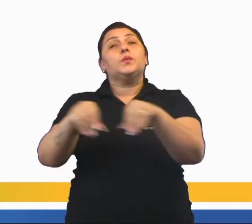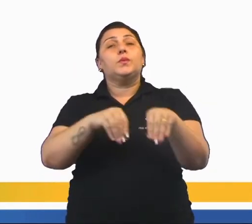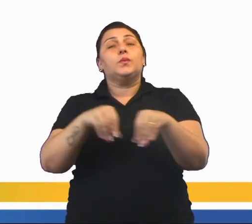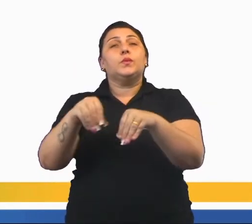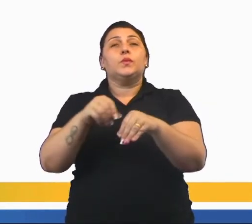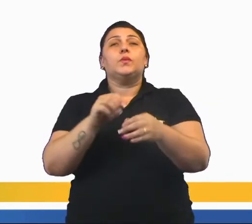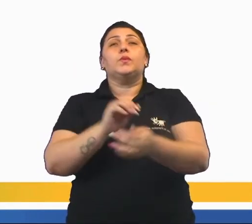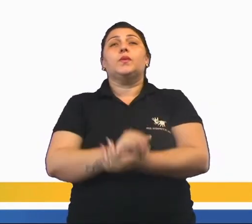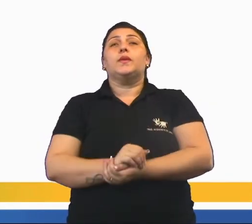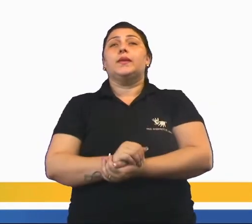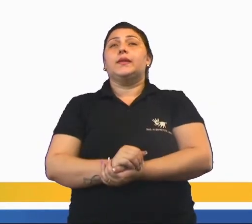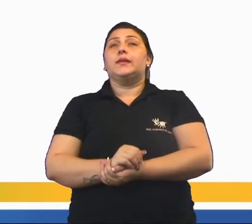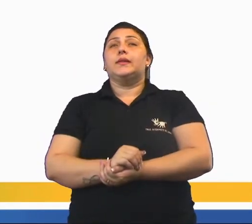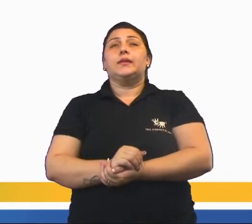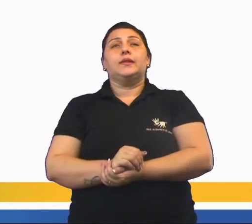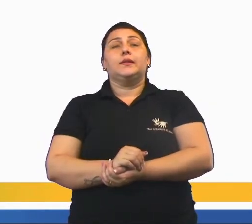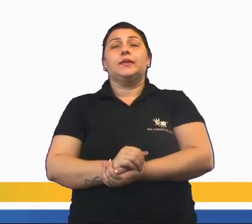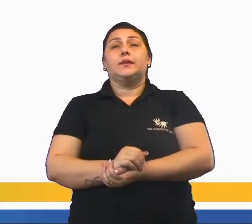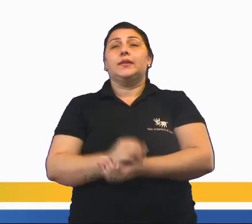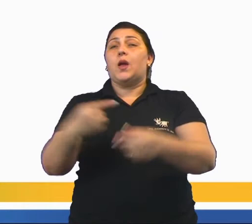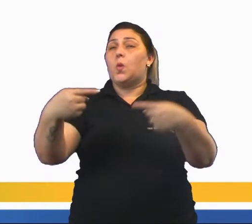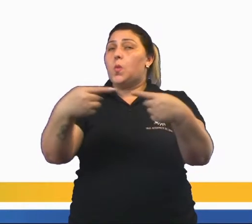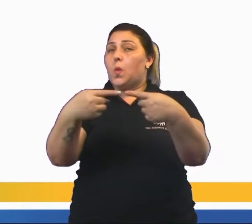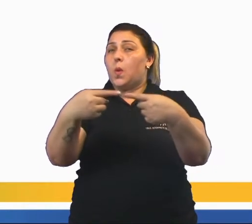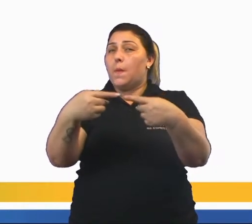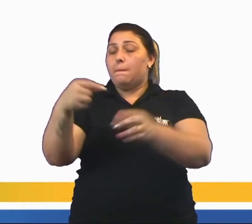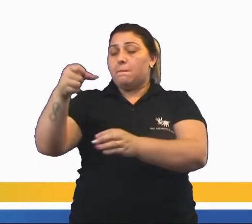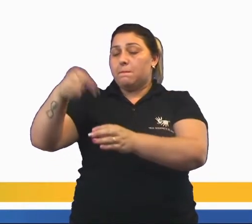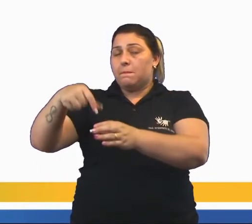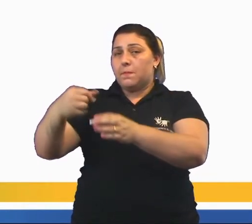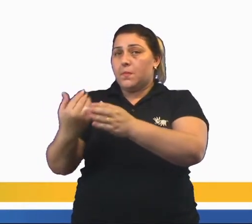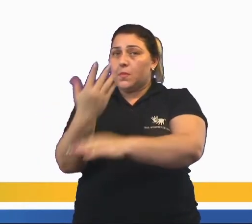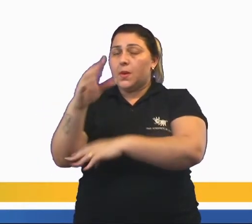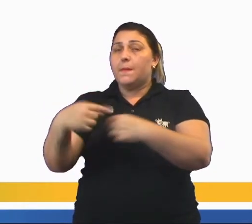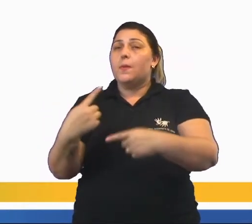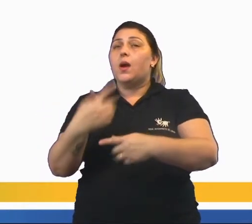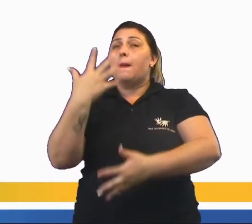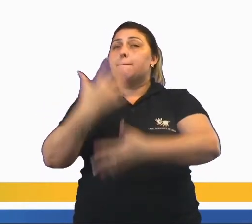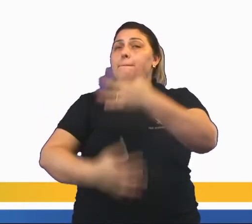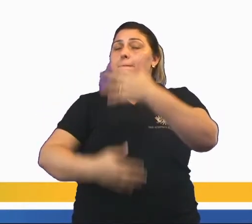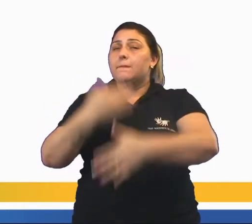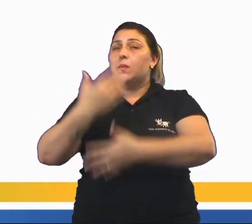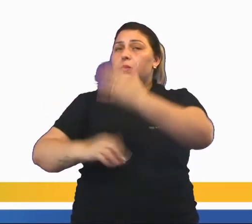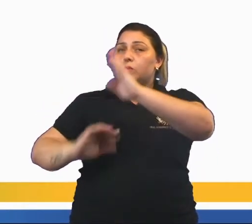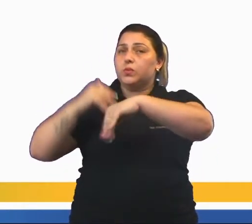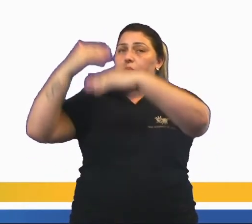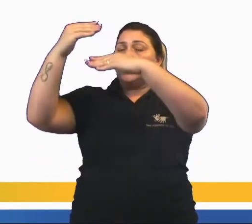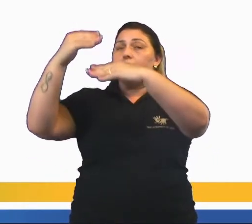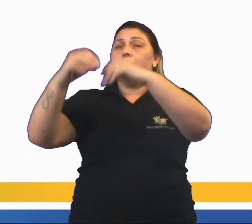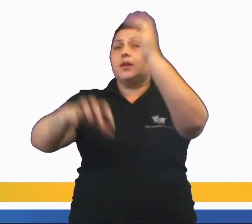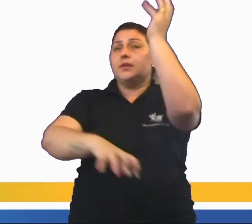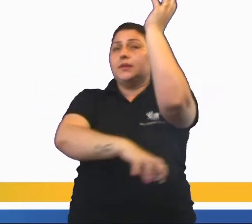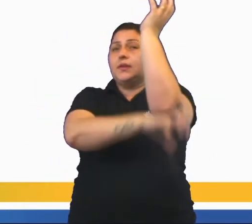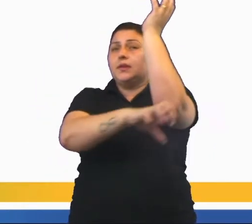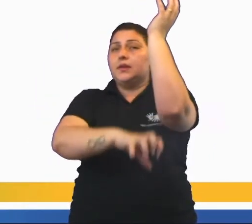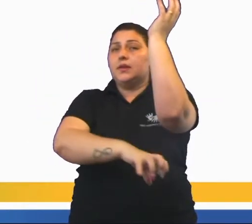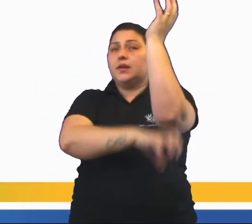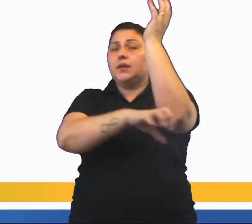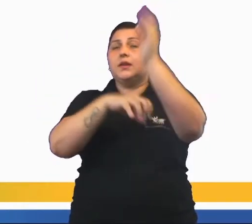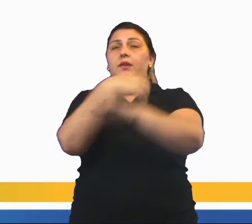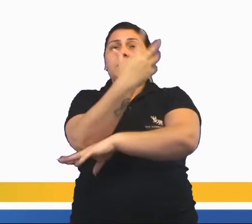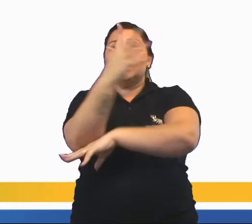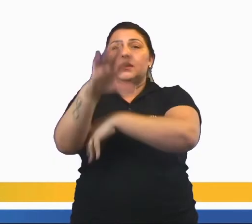ele é inadequado para o cultivo de plantas, por atrapalhar o desenvolvimento das raízes das